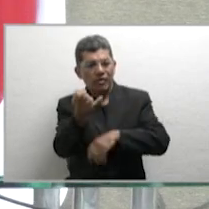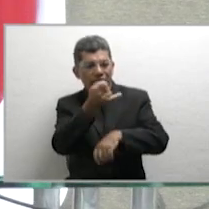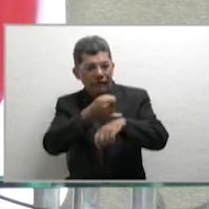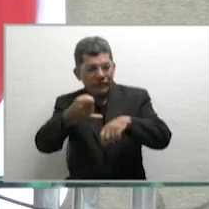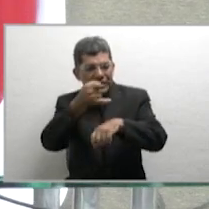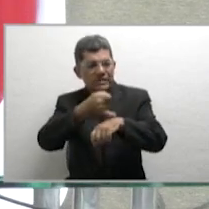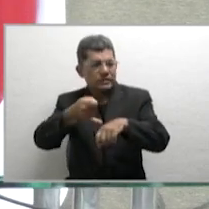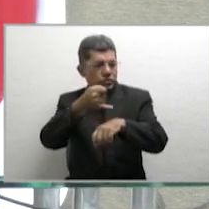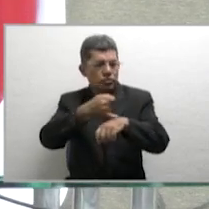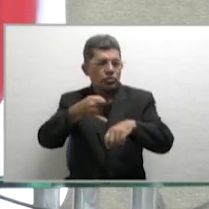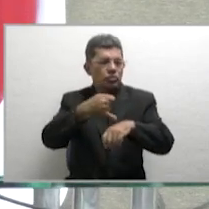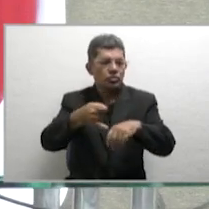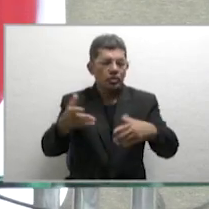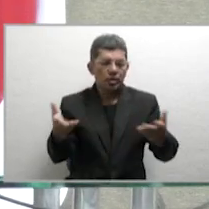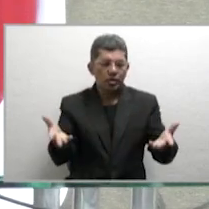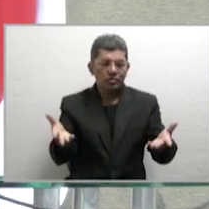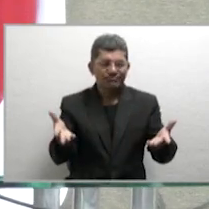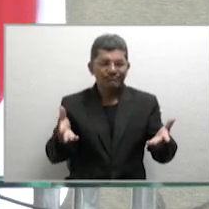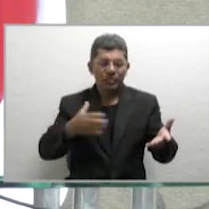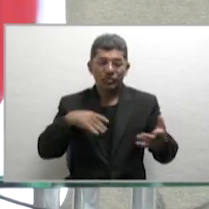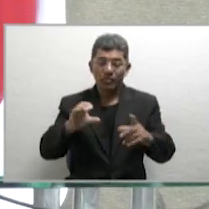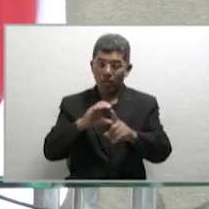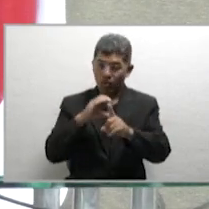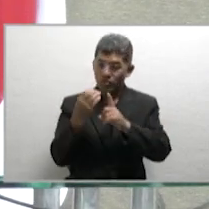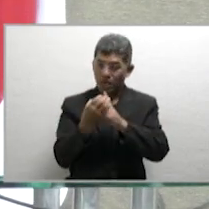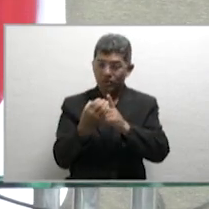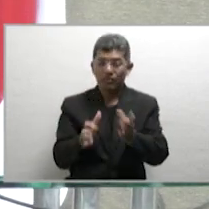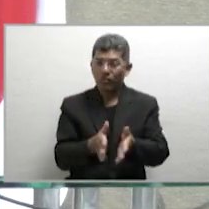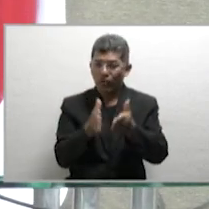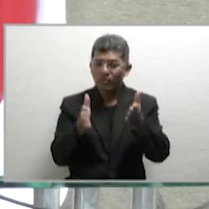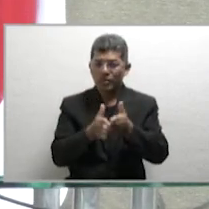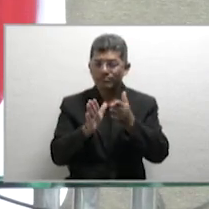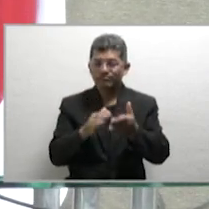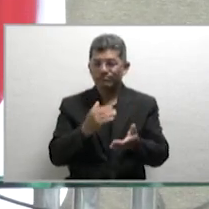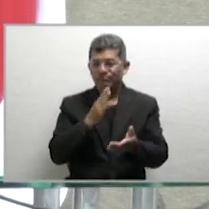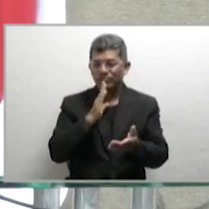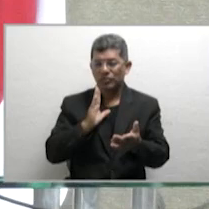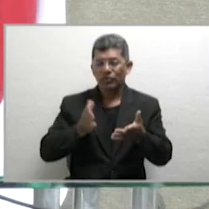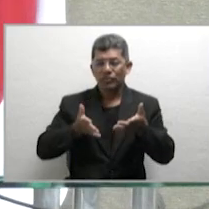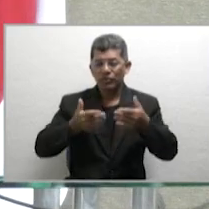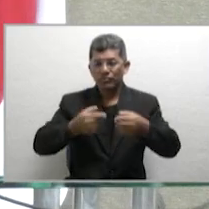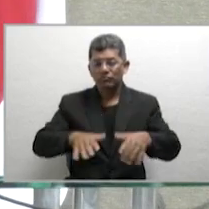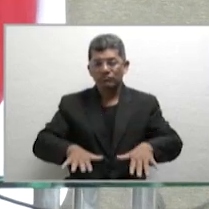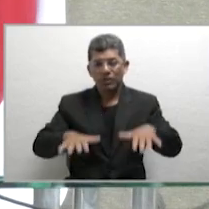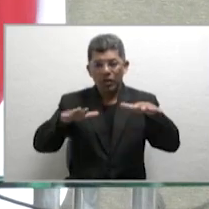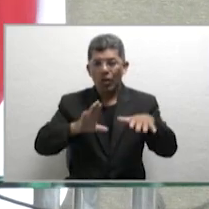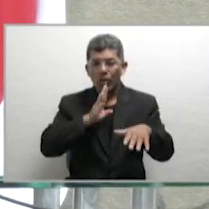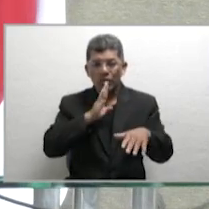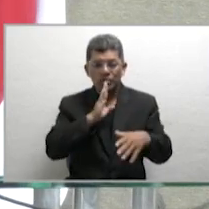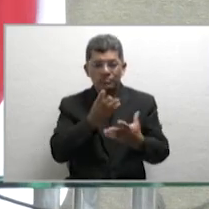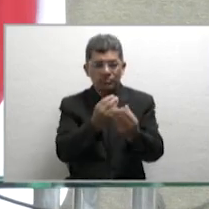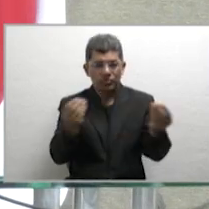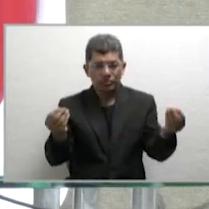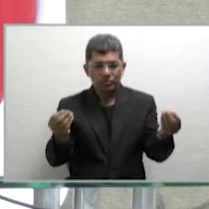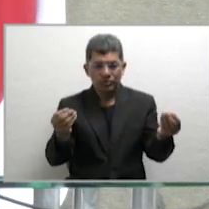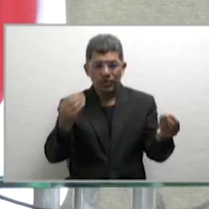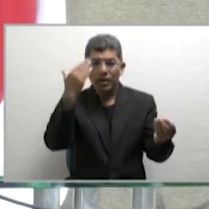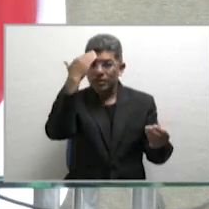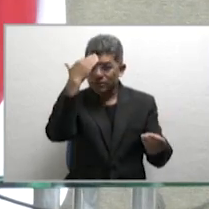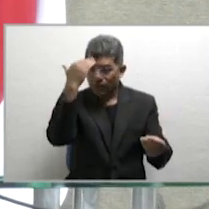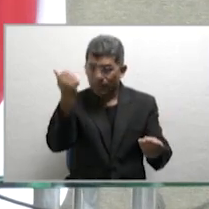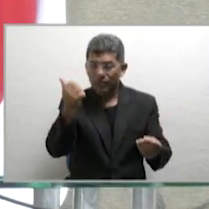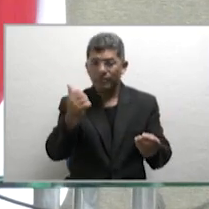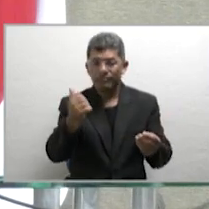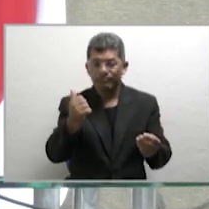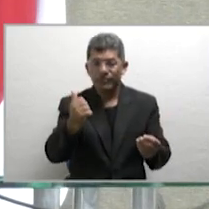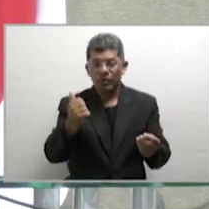química. Nós somos de uma comunidade carente, como muitos aqui, e sabemos